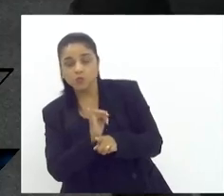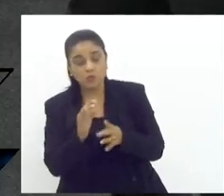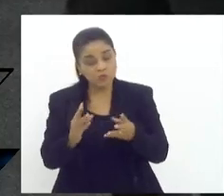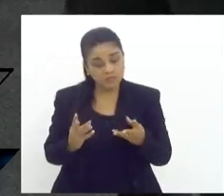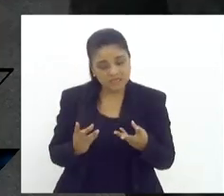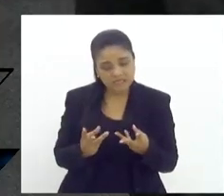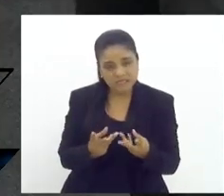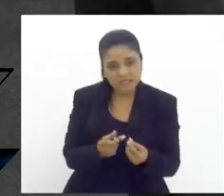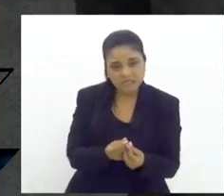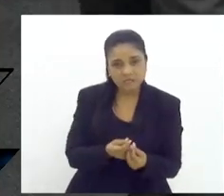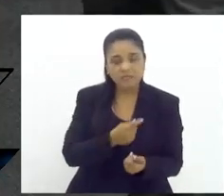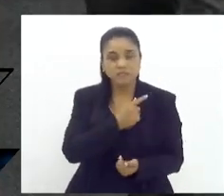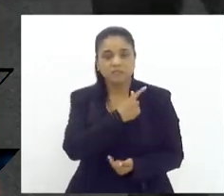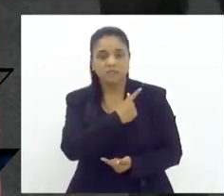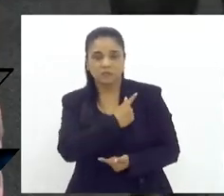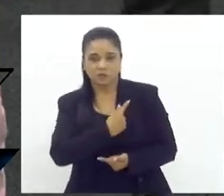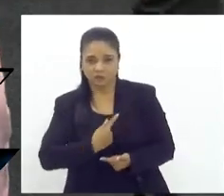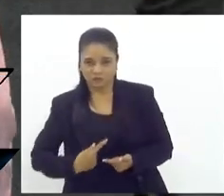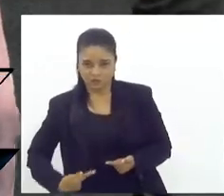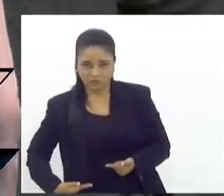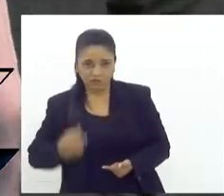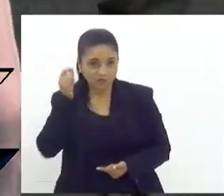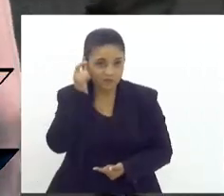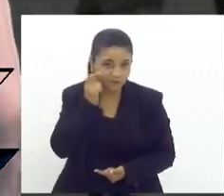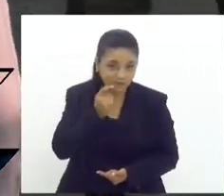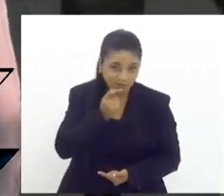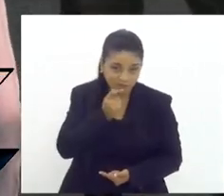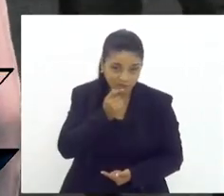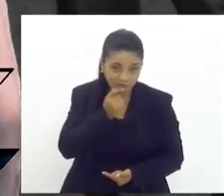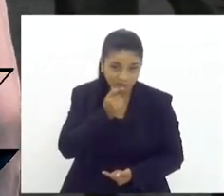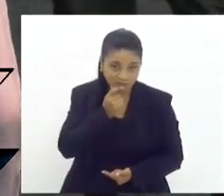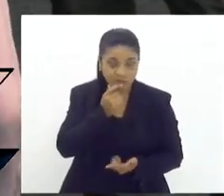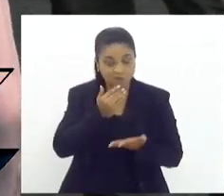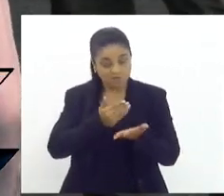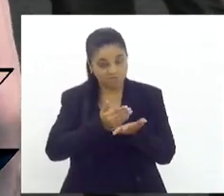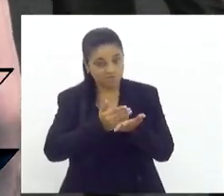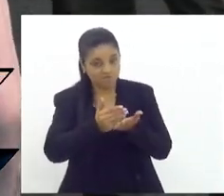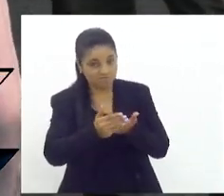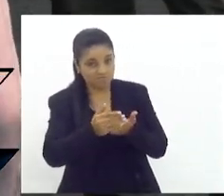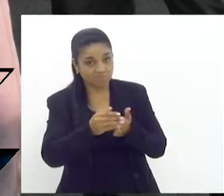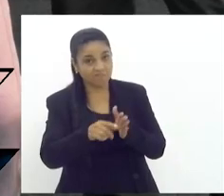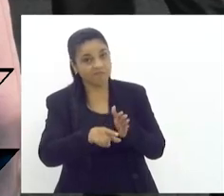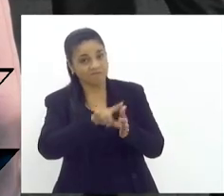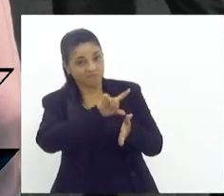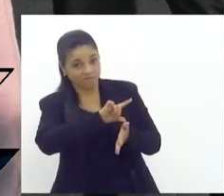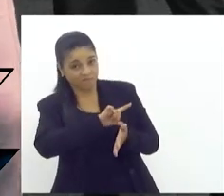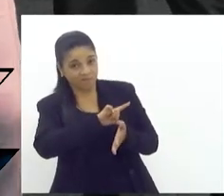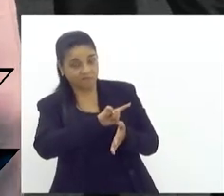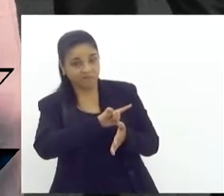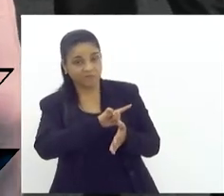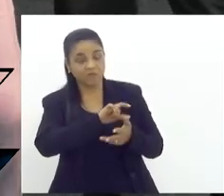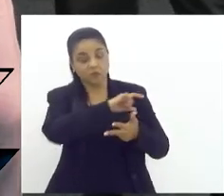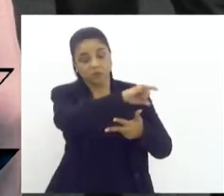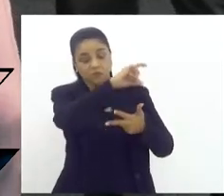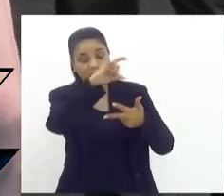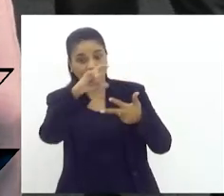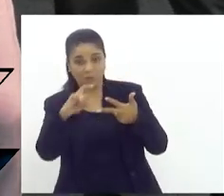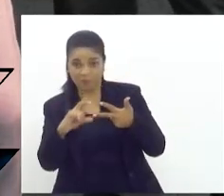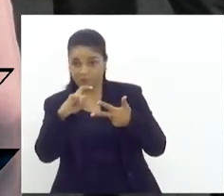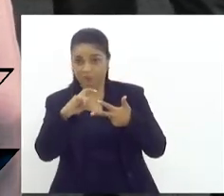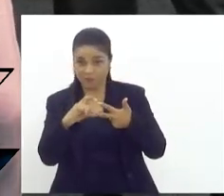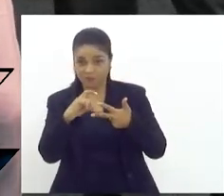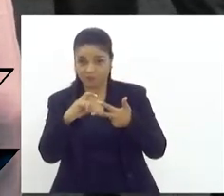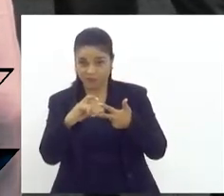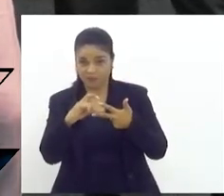o governador porque em tese seria de iniciativa do Poder Executivo para que a gente